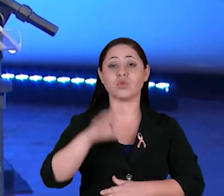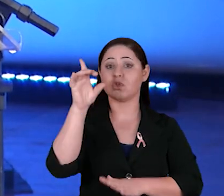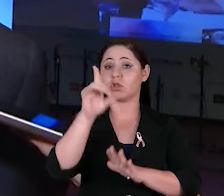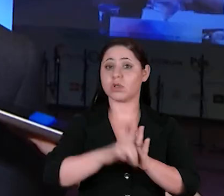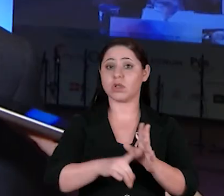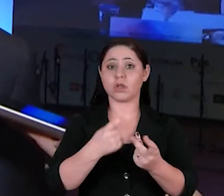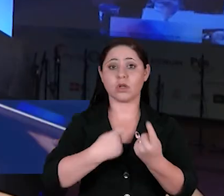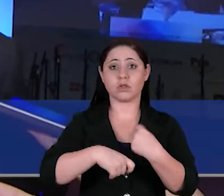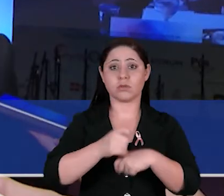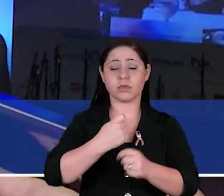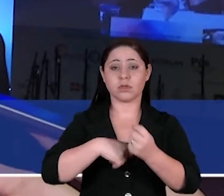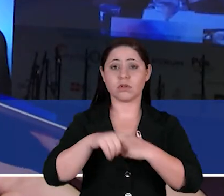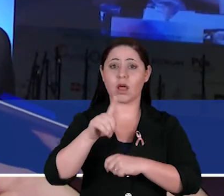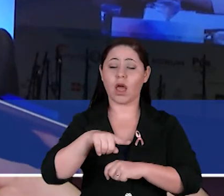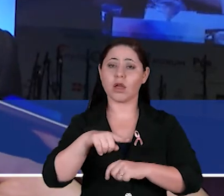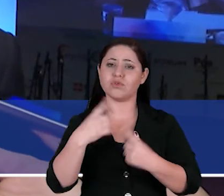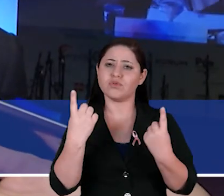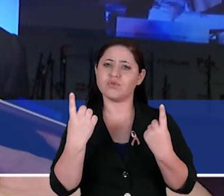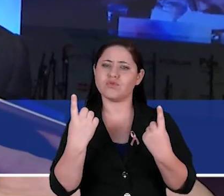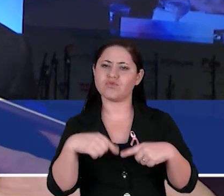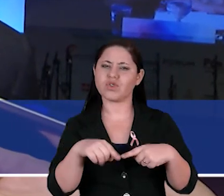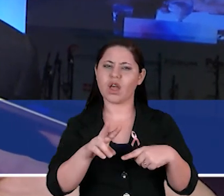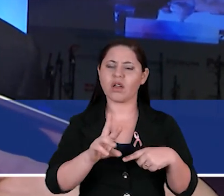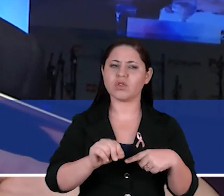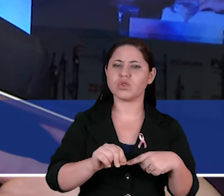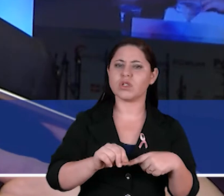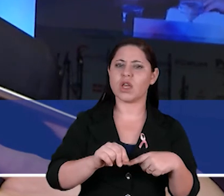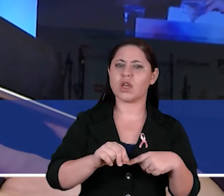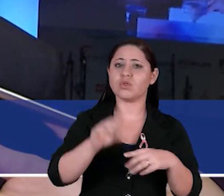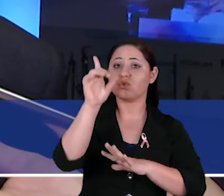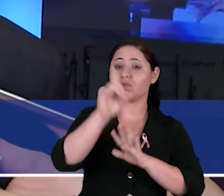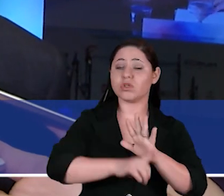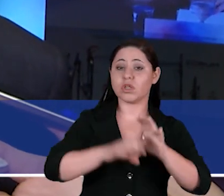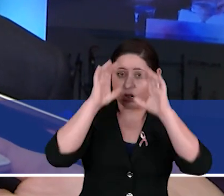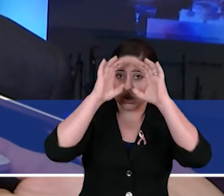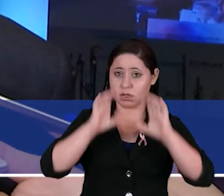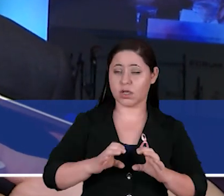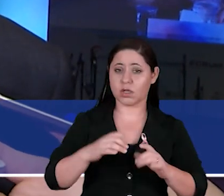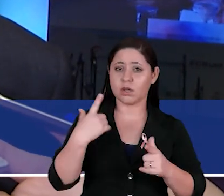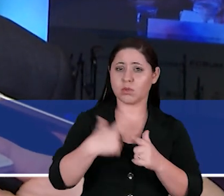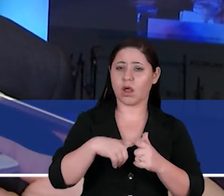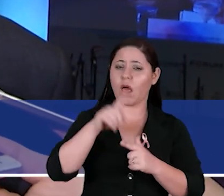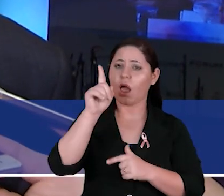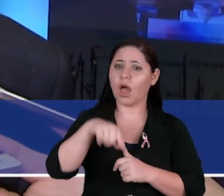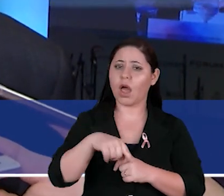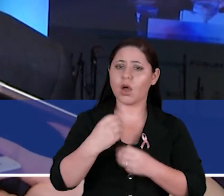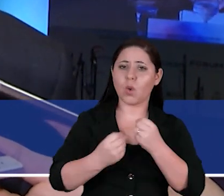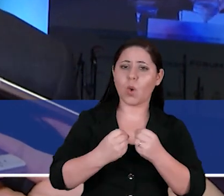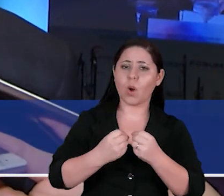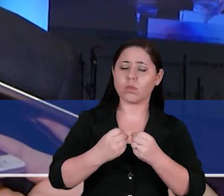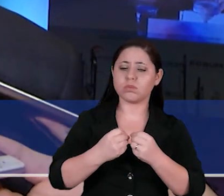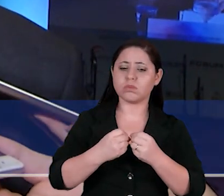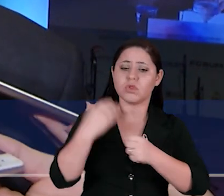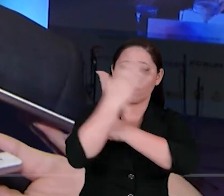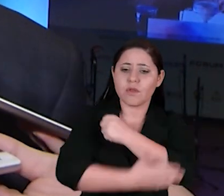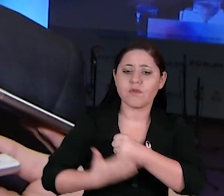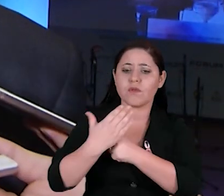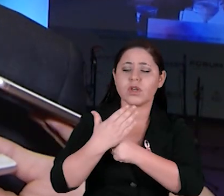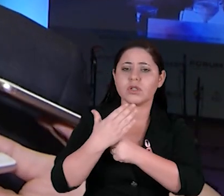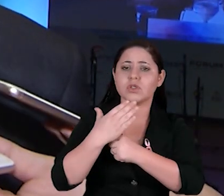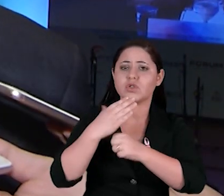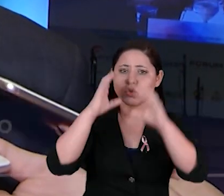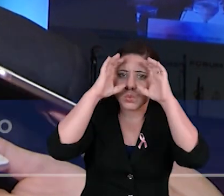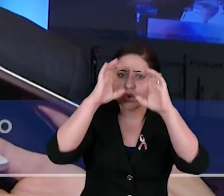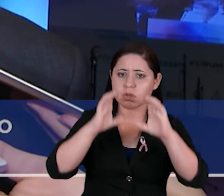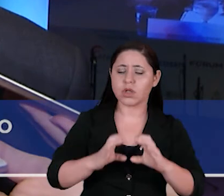país. O direito administrativo, no fundo, ele é ao contrário do que se pensa, um direito da cidadania. É ele que